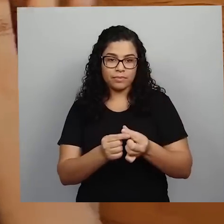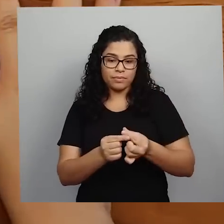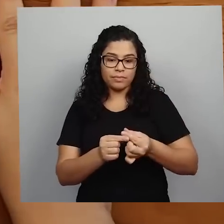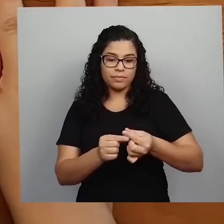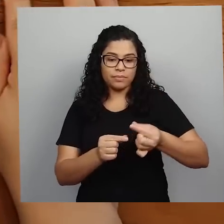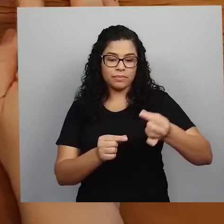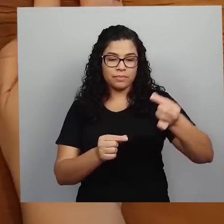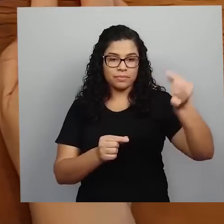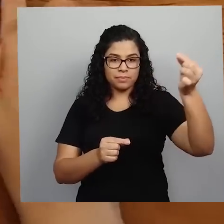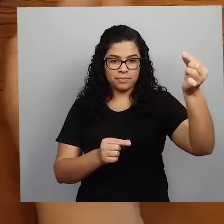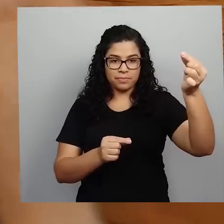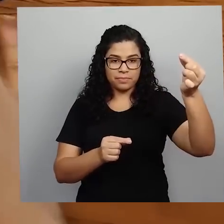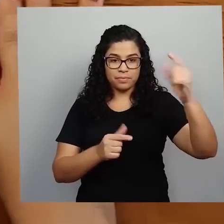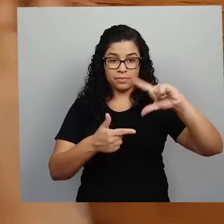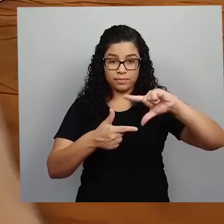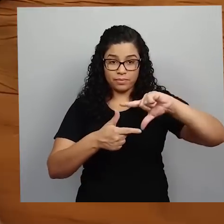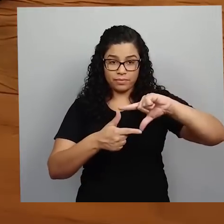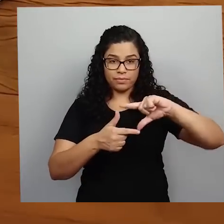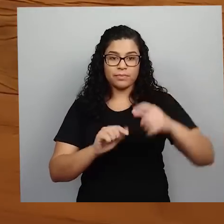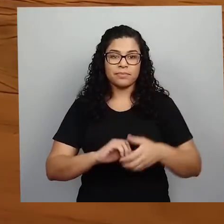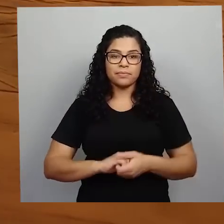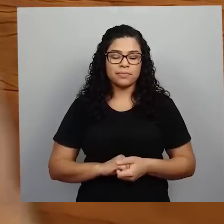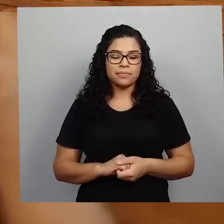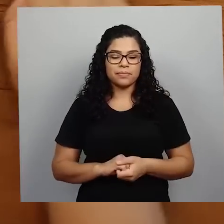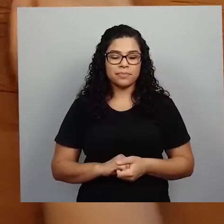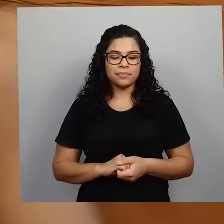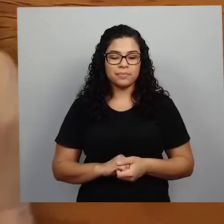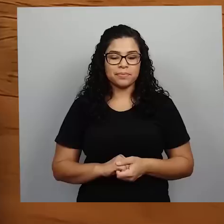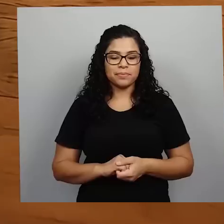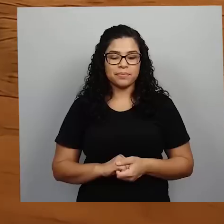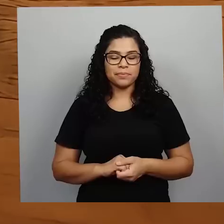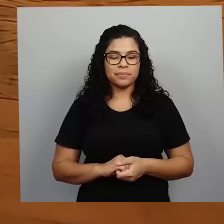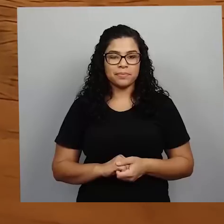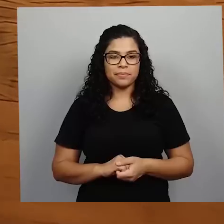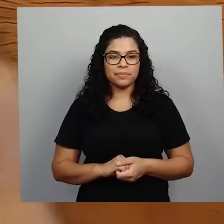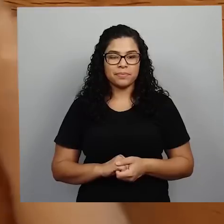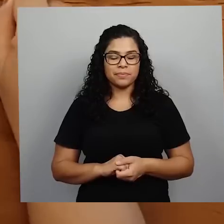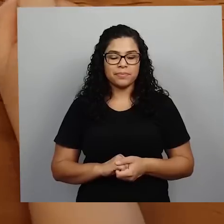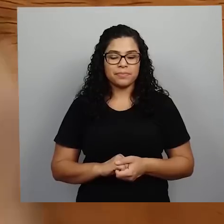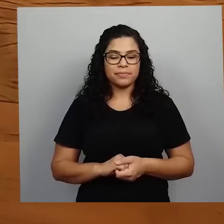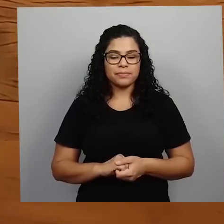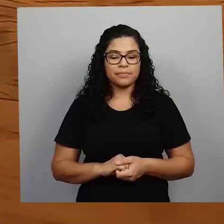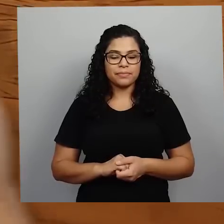triângulo. Nessa primeira parte, vou dobrar bem.